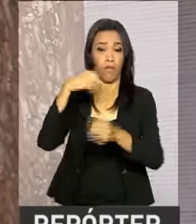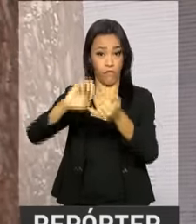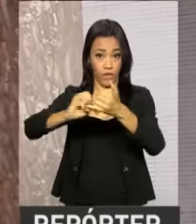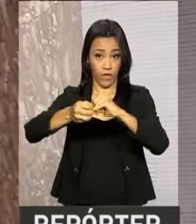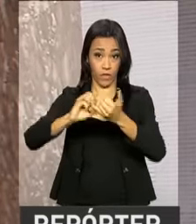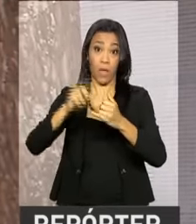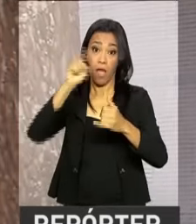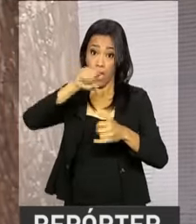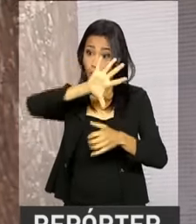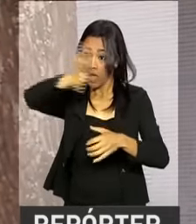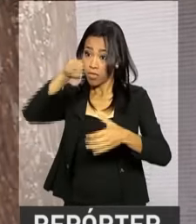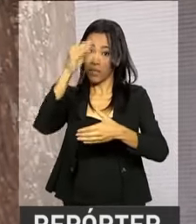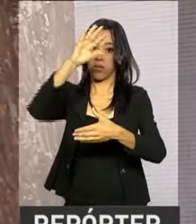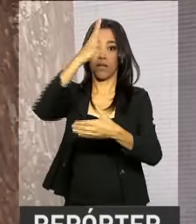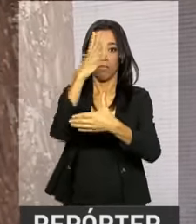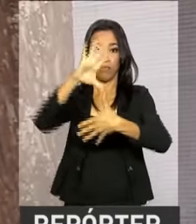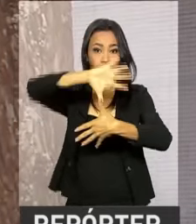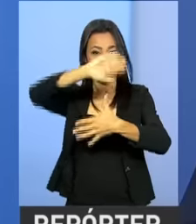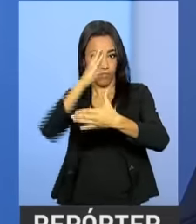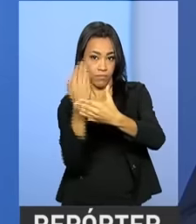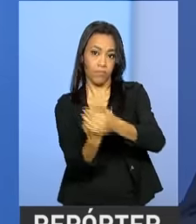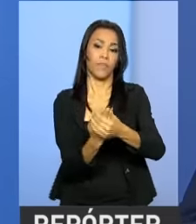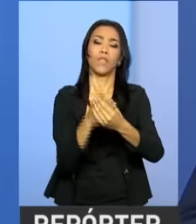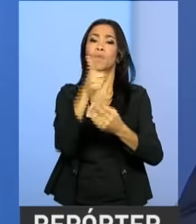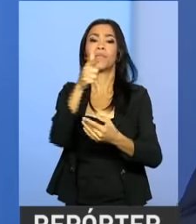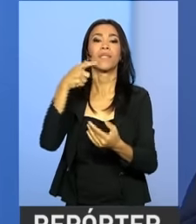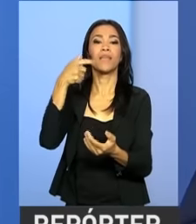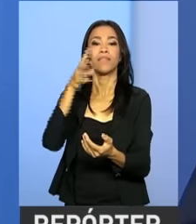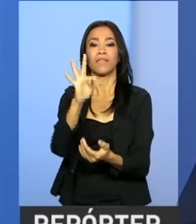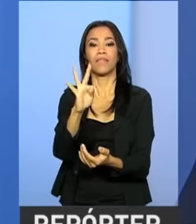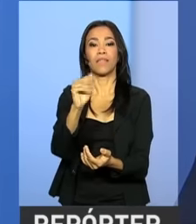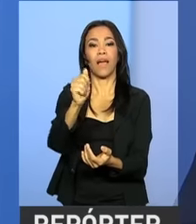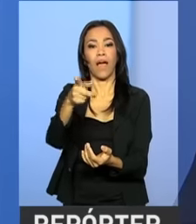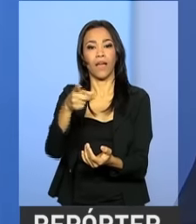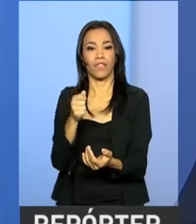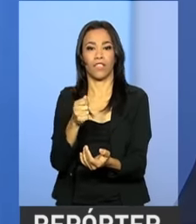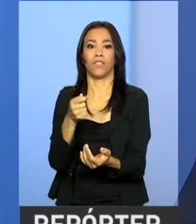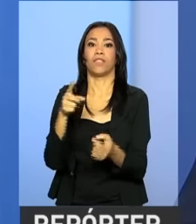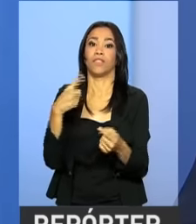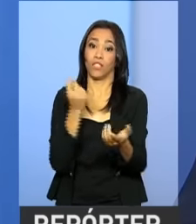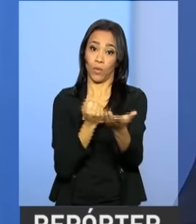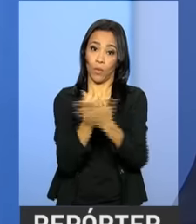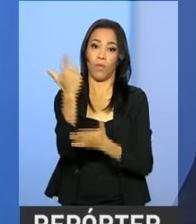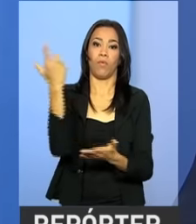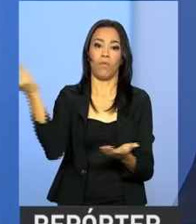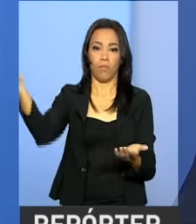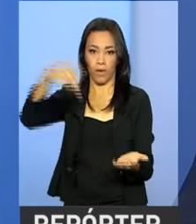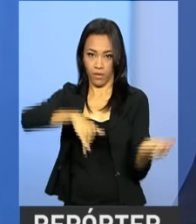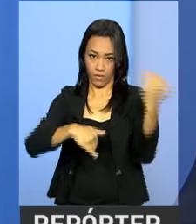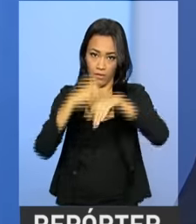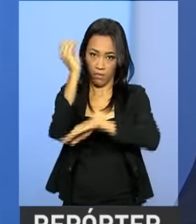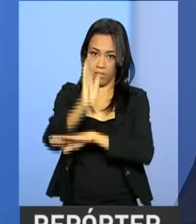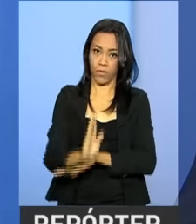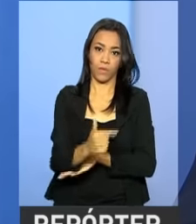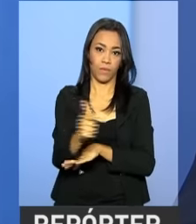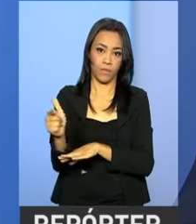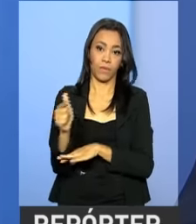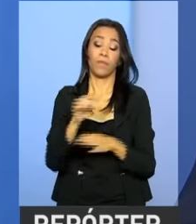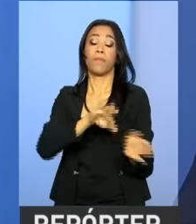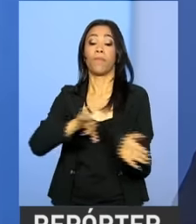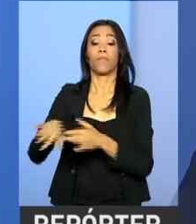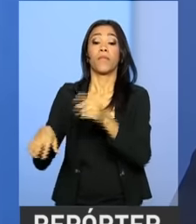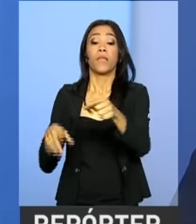Mercosul, estão isentos de taxas de importação. O estímulo que estamos fazendo é com as grandes redes de supermercados e